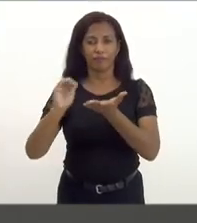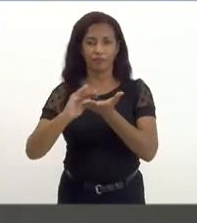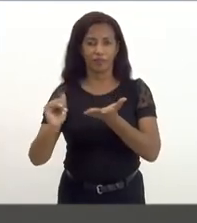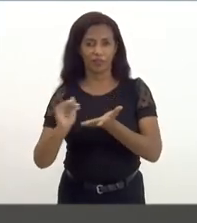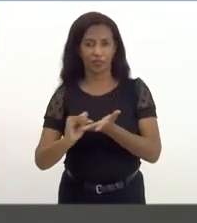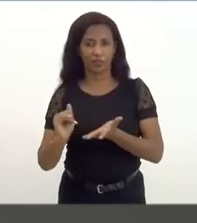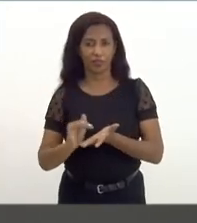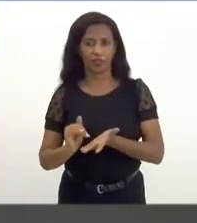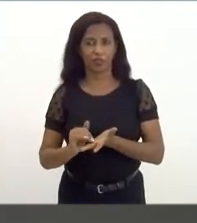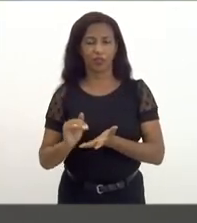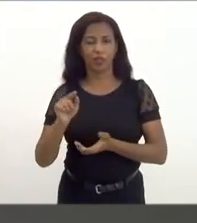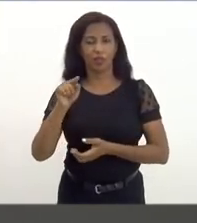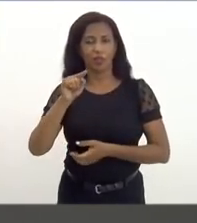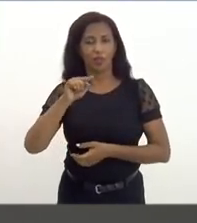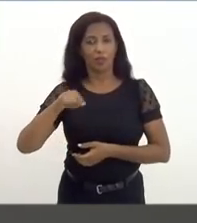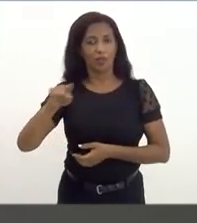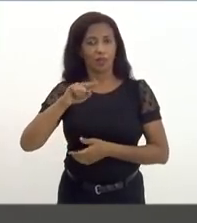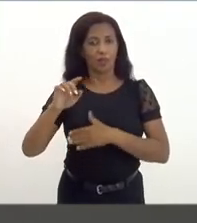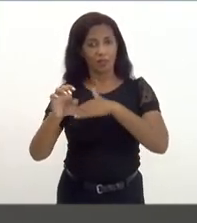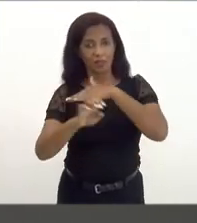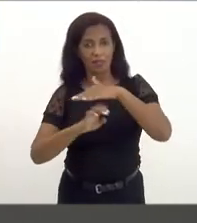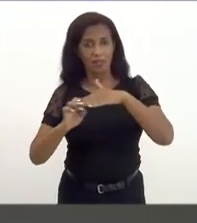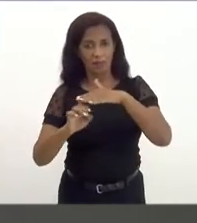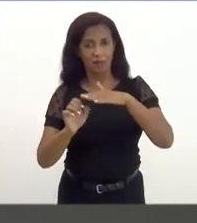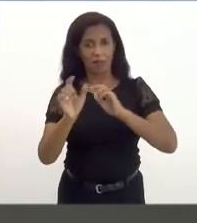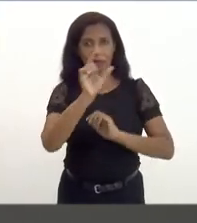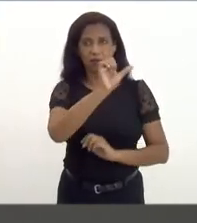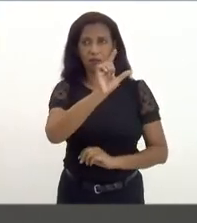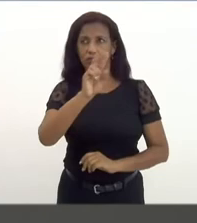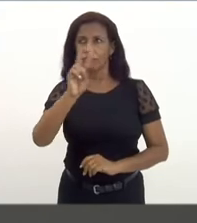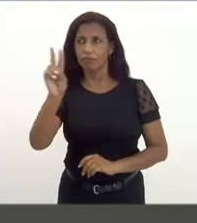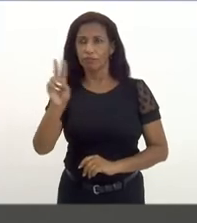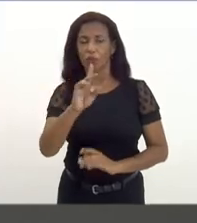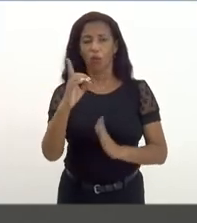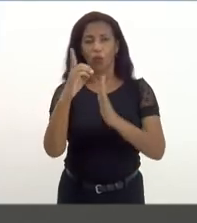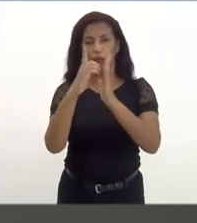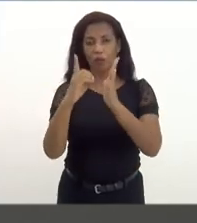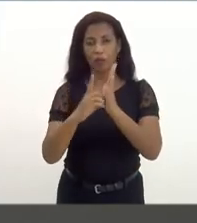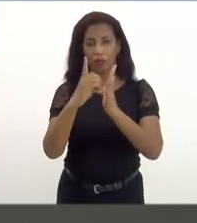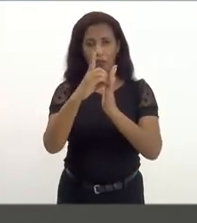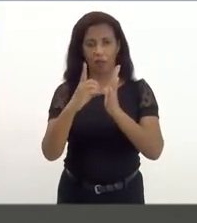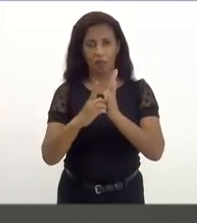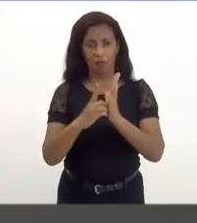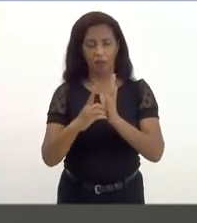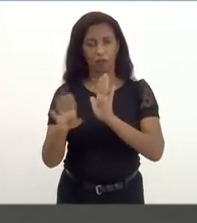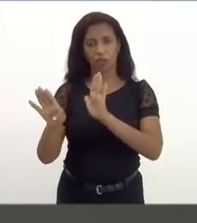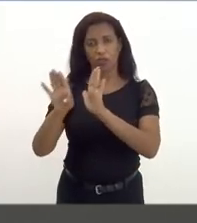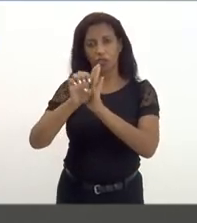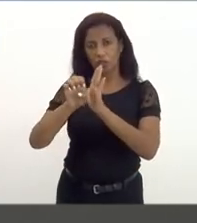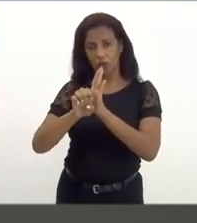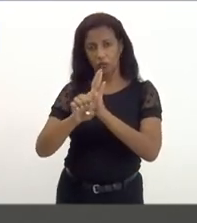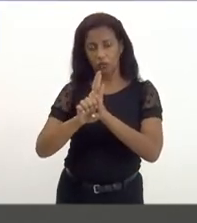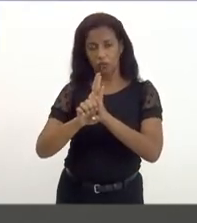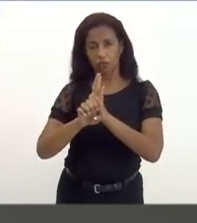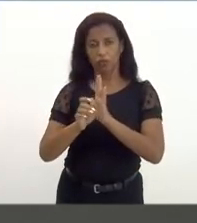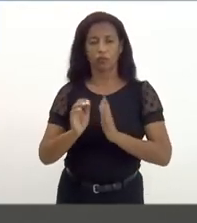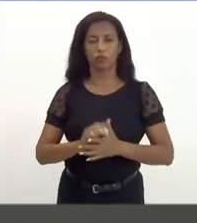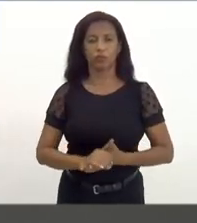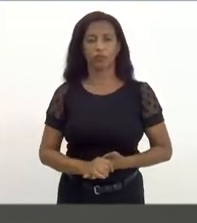liquidação dessas empresas que estão aí com decretos e estatutos